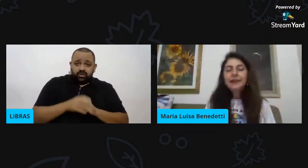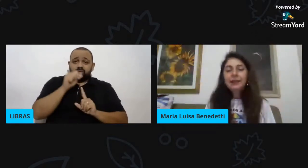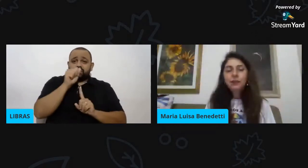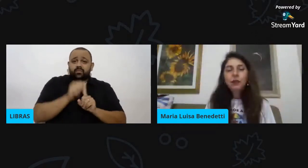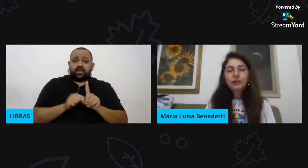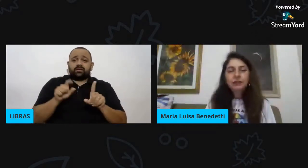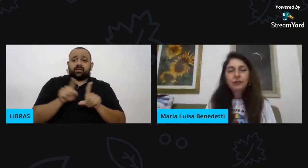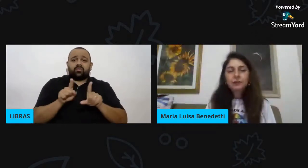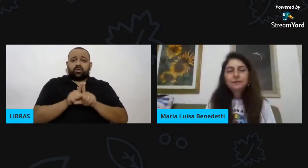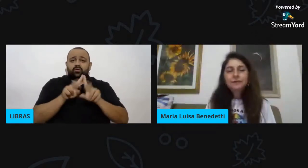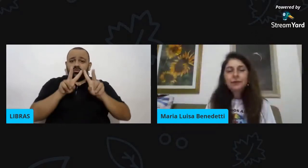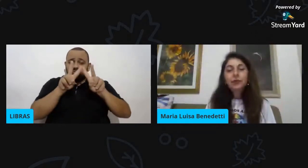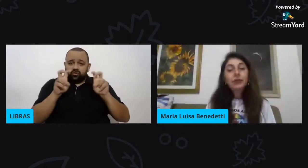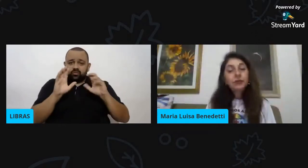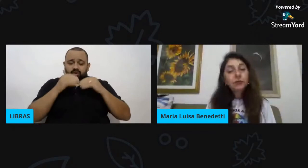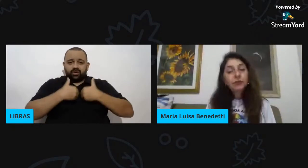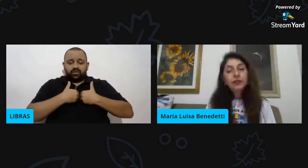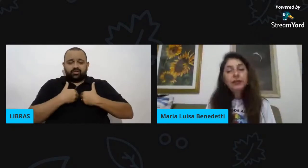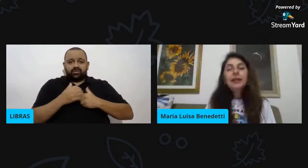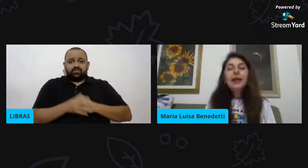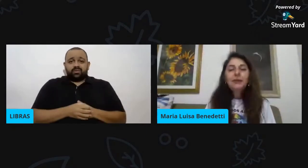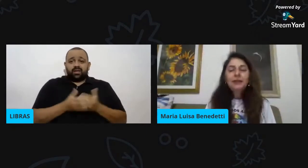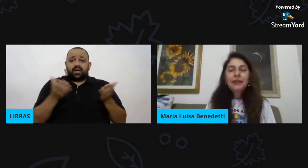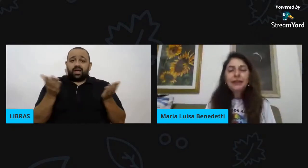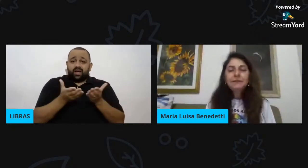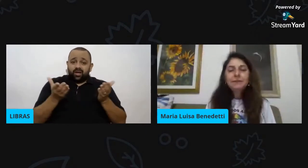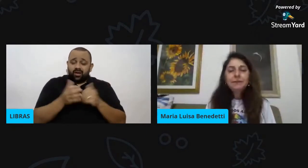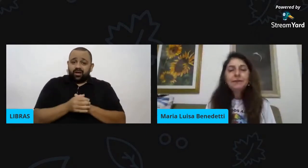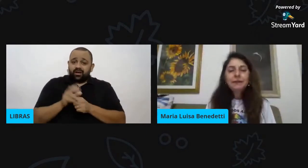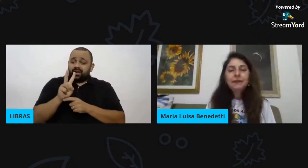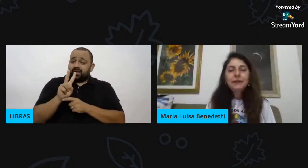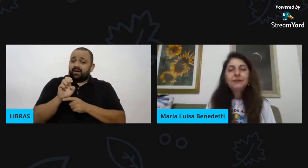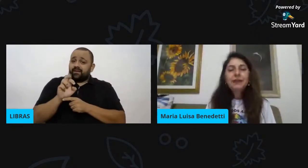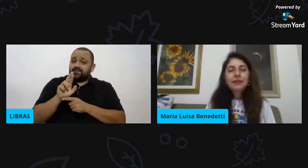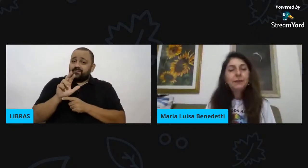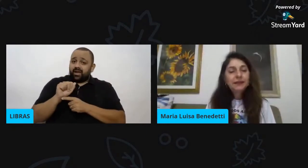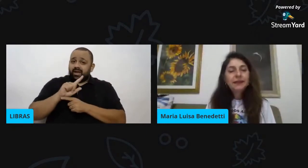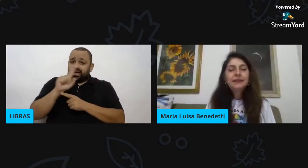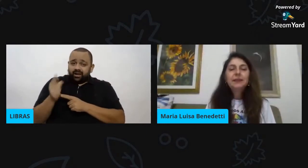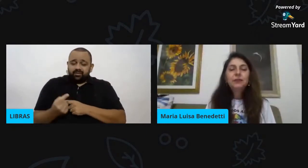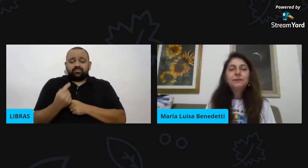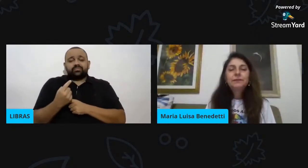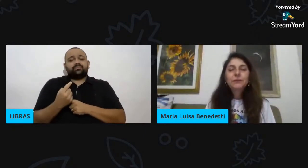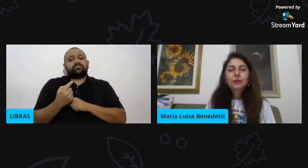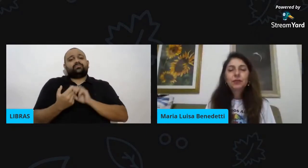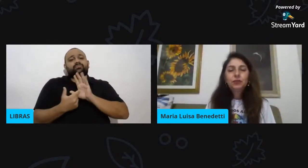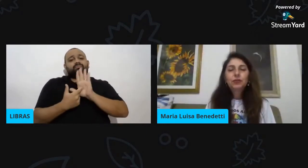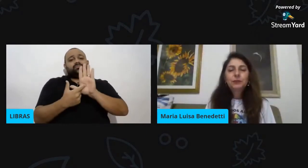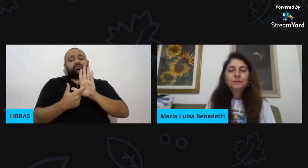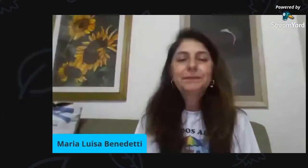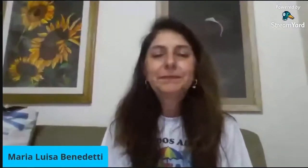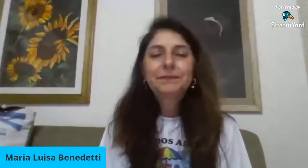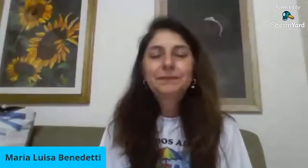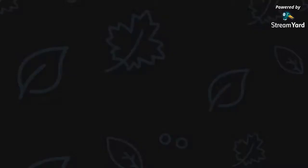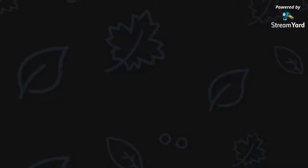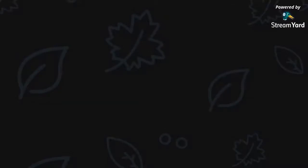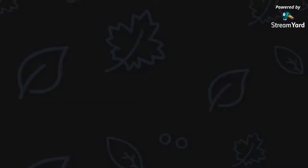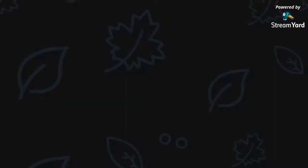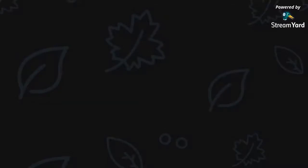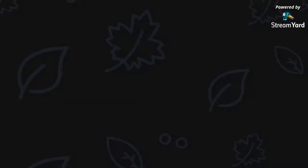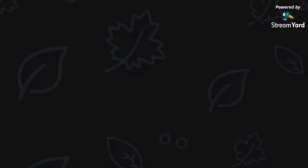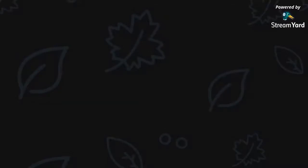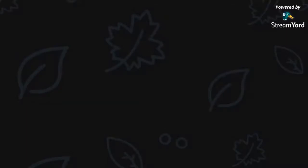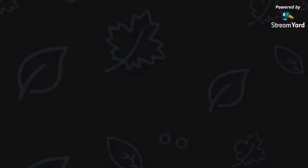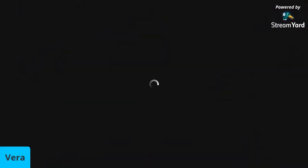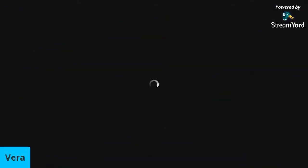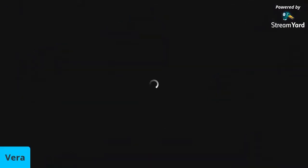é dedicado ao autismo. Agora nós vamos ouvir a Vera, que vai estar apresentando o doutor.